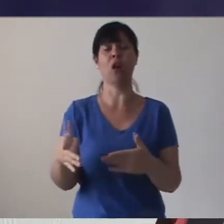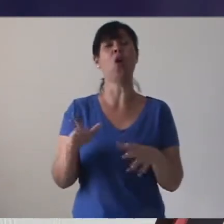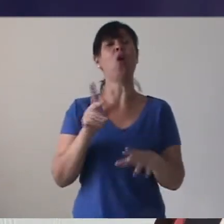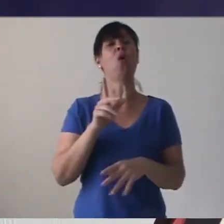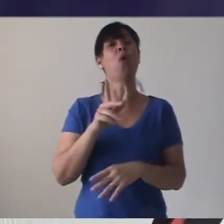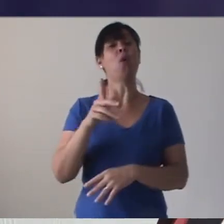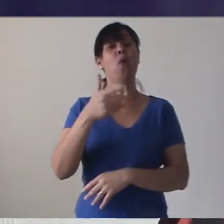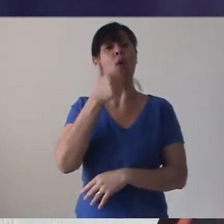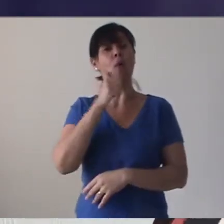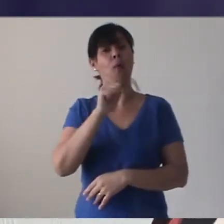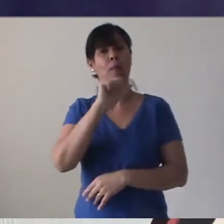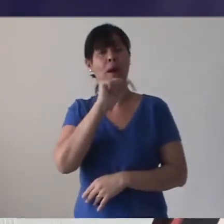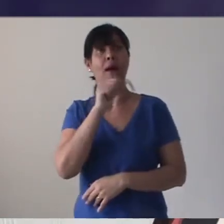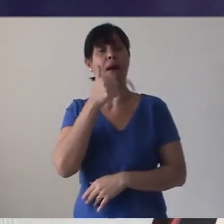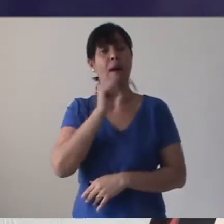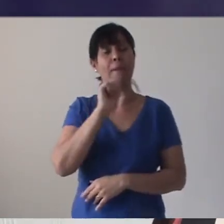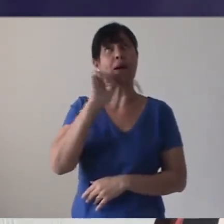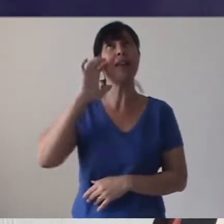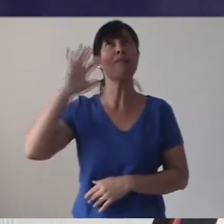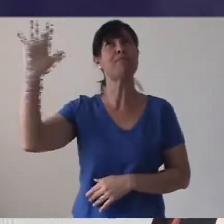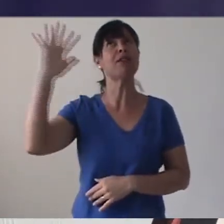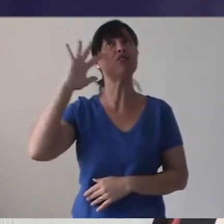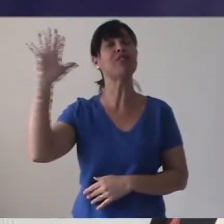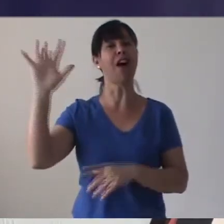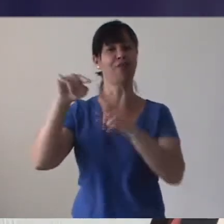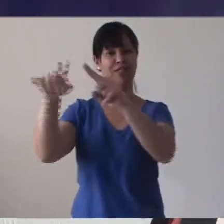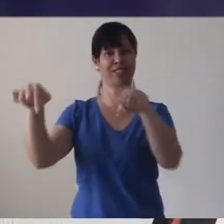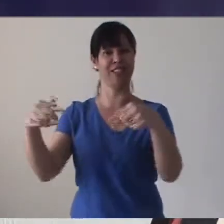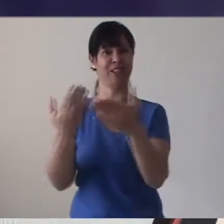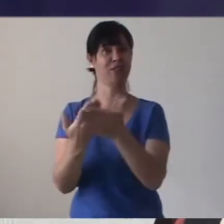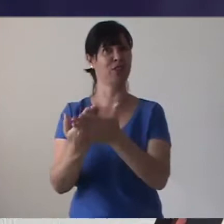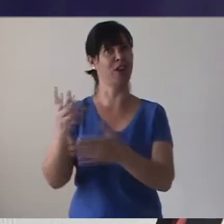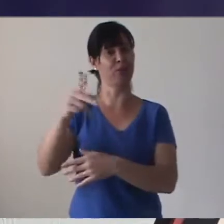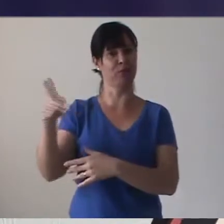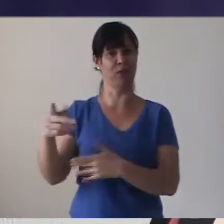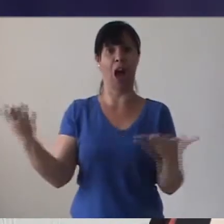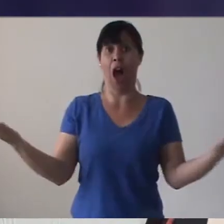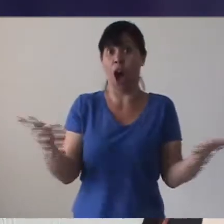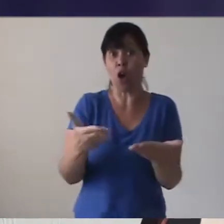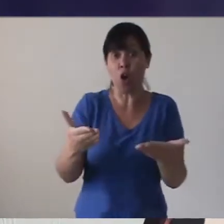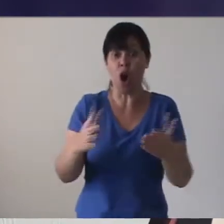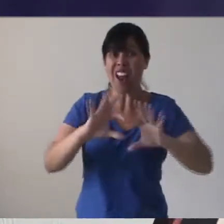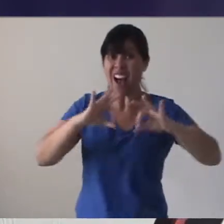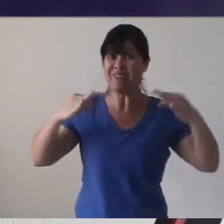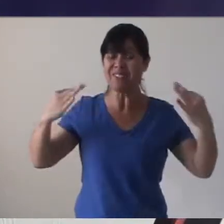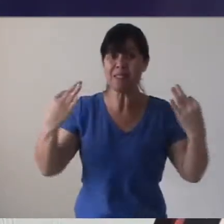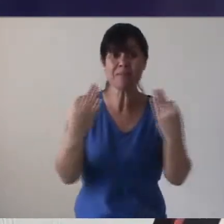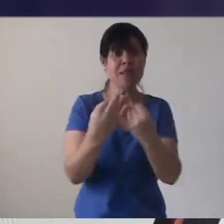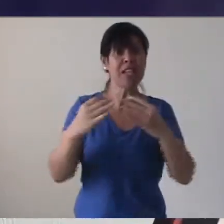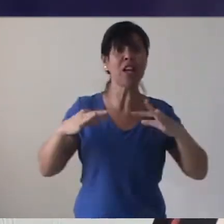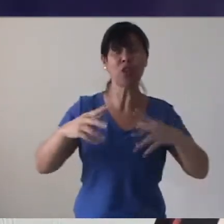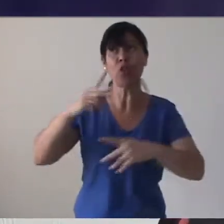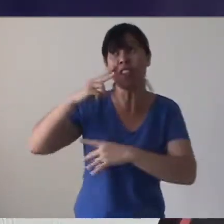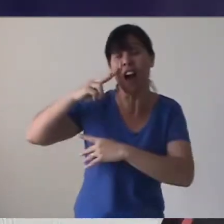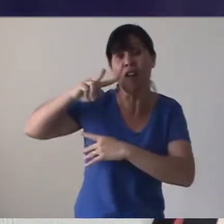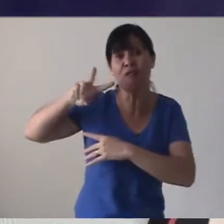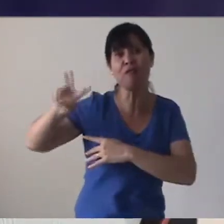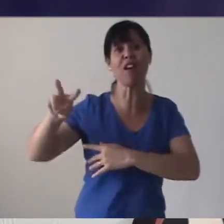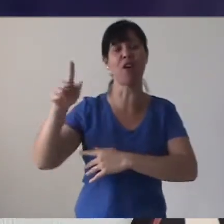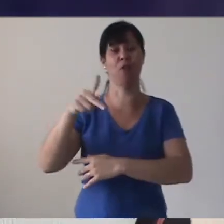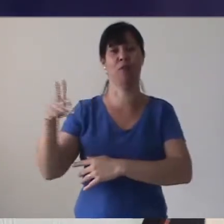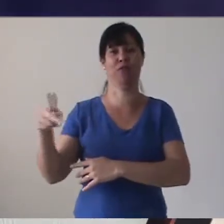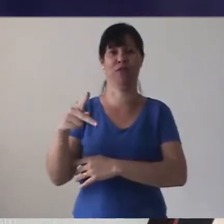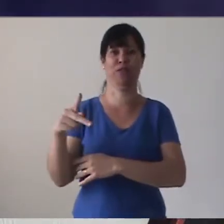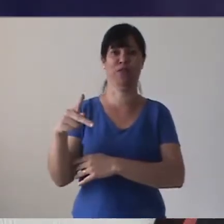como era essa aula. Agora não é só o pai que vê, é o pai, o tio, o avô, a família toda, o vizinho, todo mundo vê